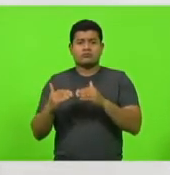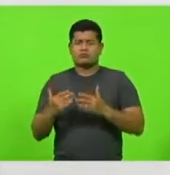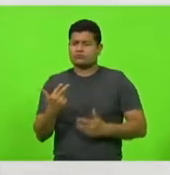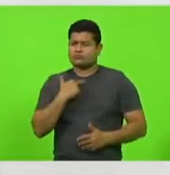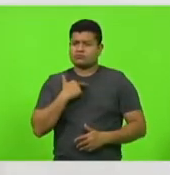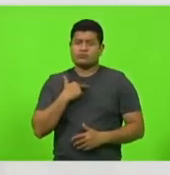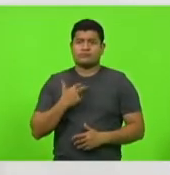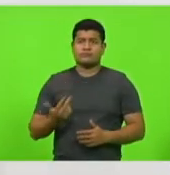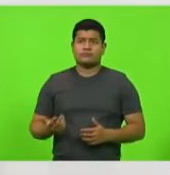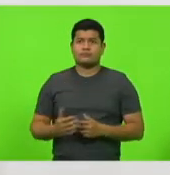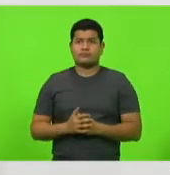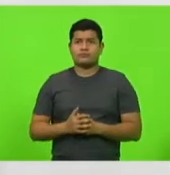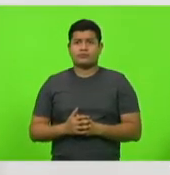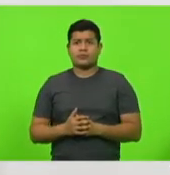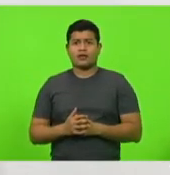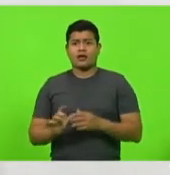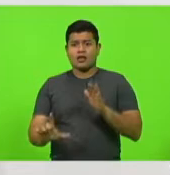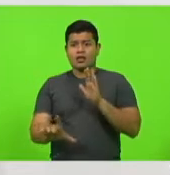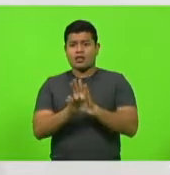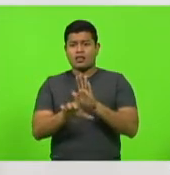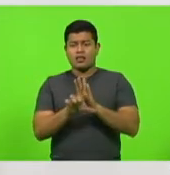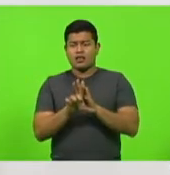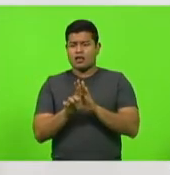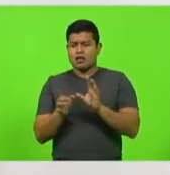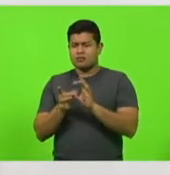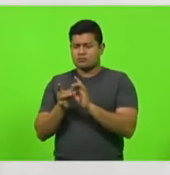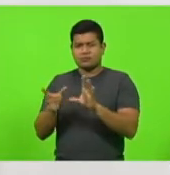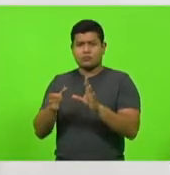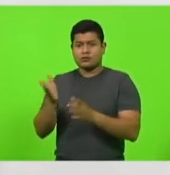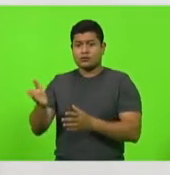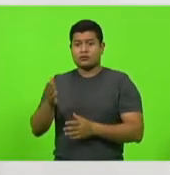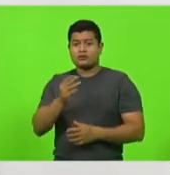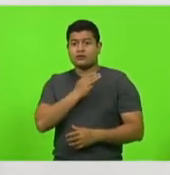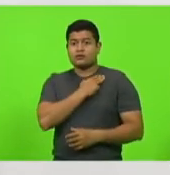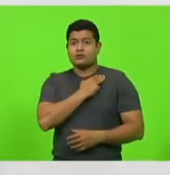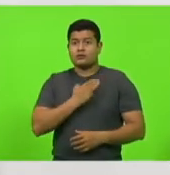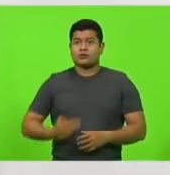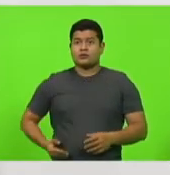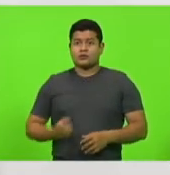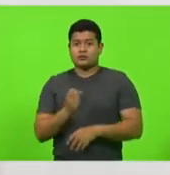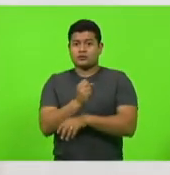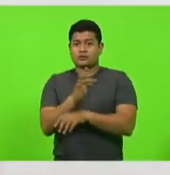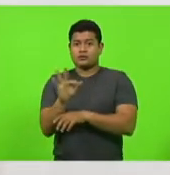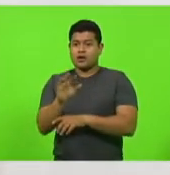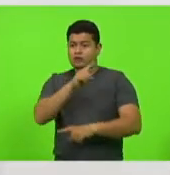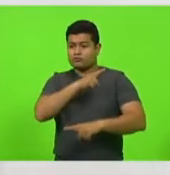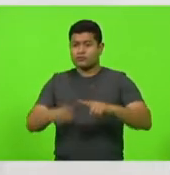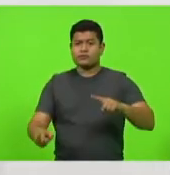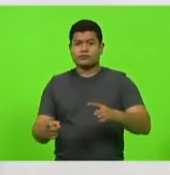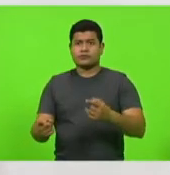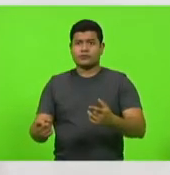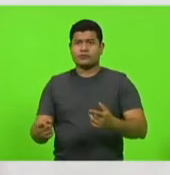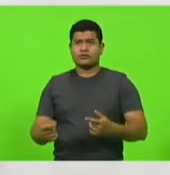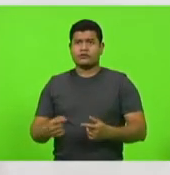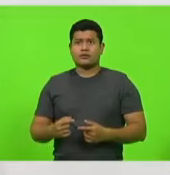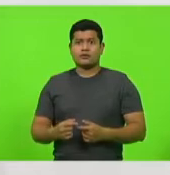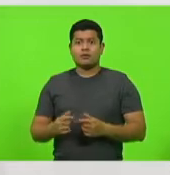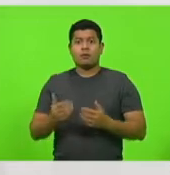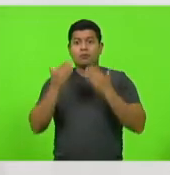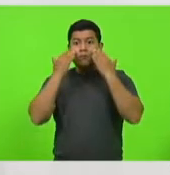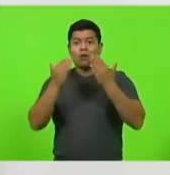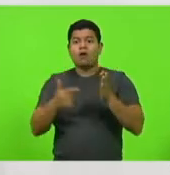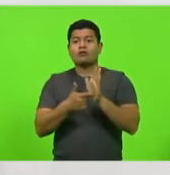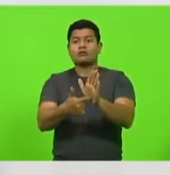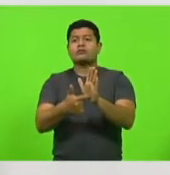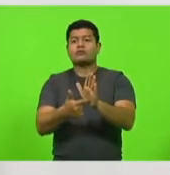Que lei que permite coisa desse tipo? Mostra uma lei, Alexandre de Moraes, que tem uma